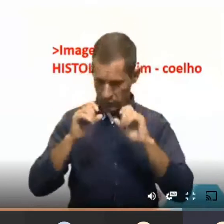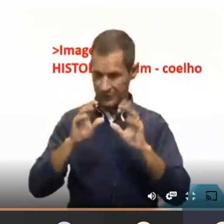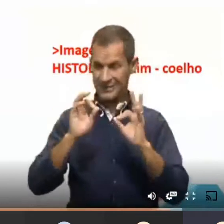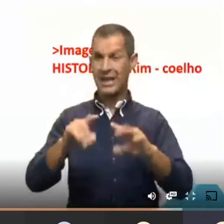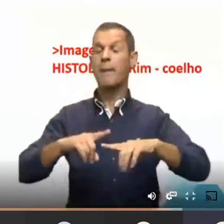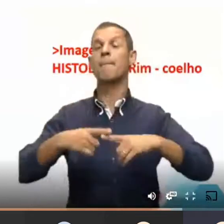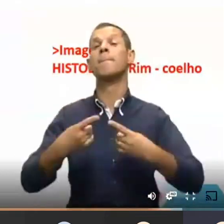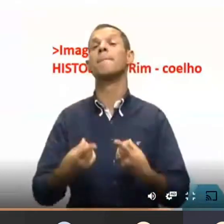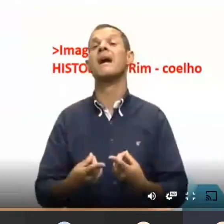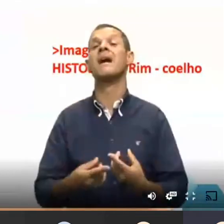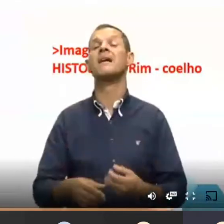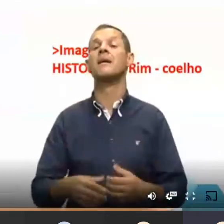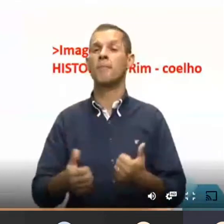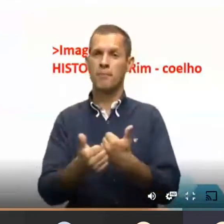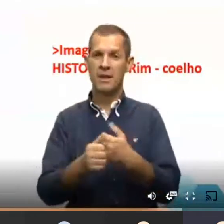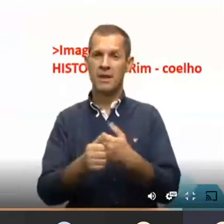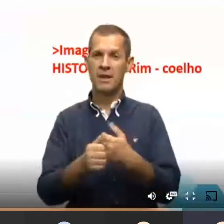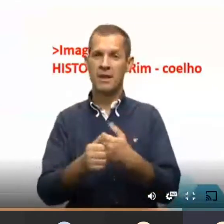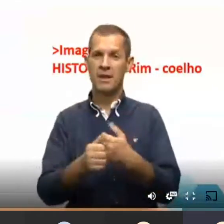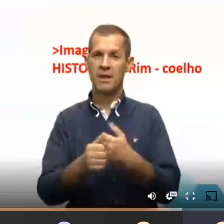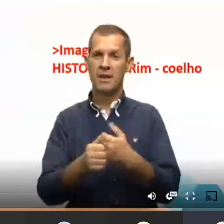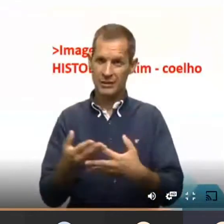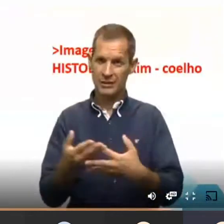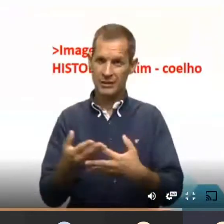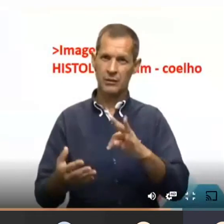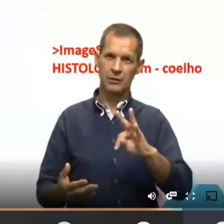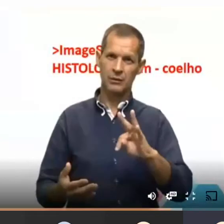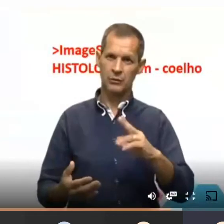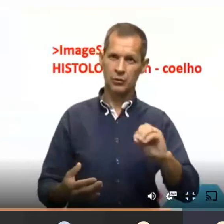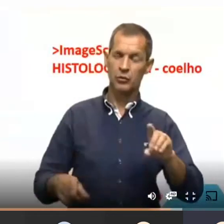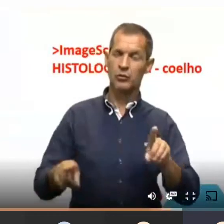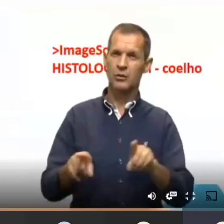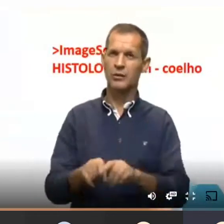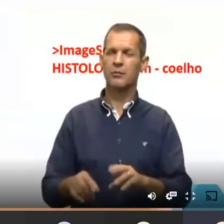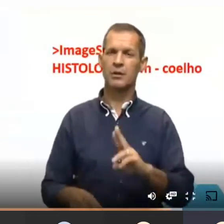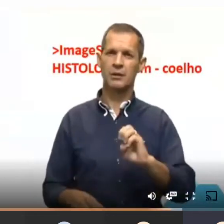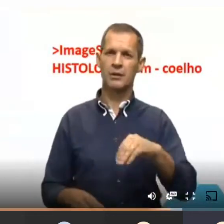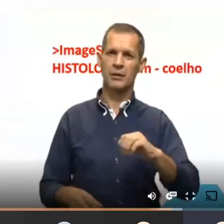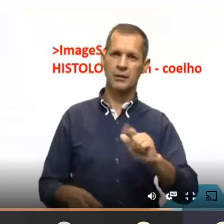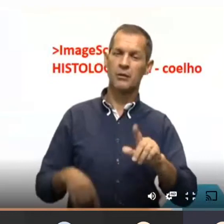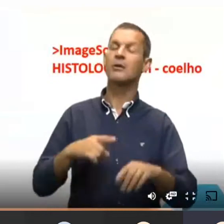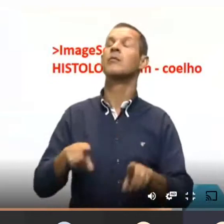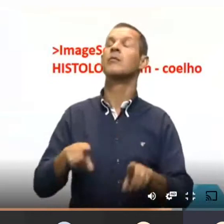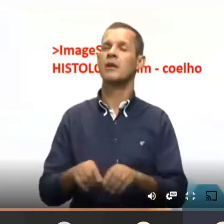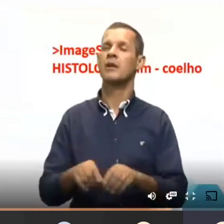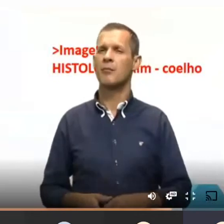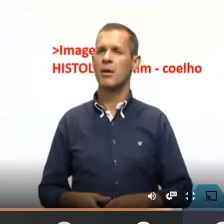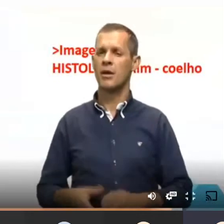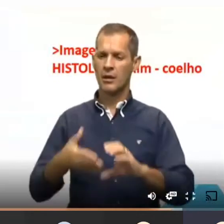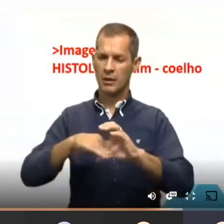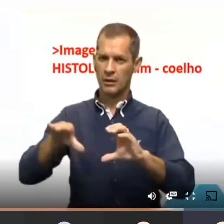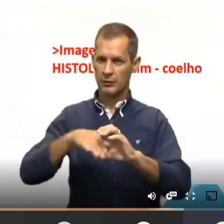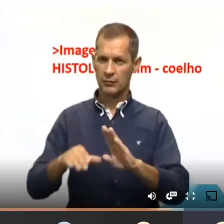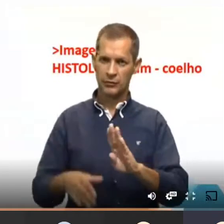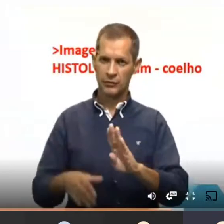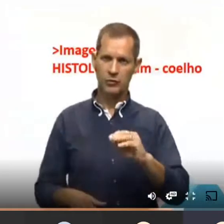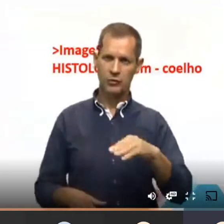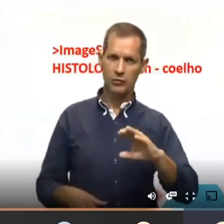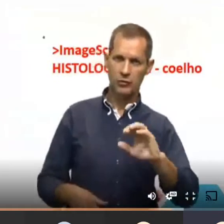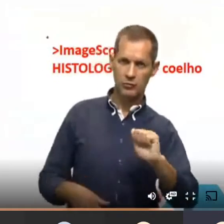normal, certo? E em volta, entre os túbulos e o glomérulo renal, a gente tem a cápsula de